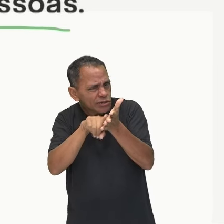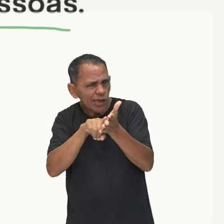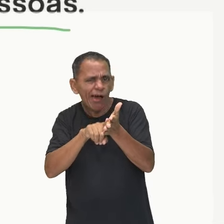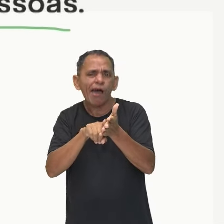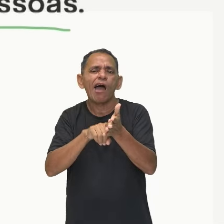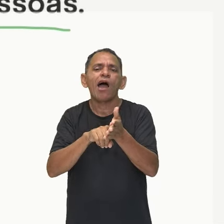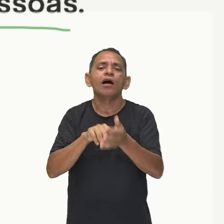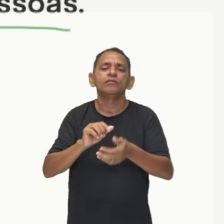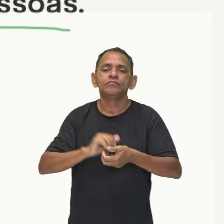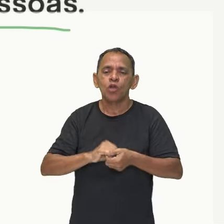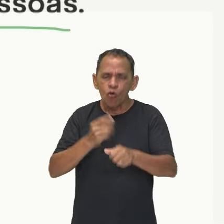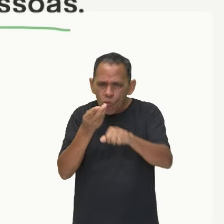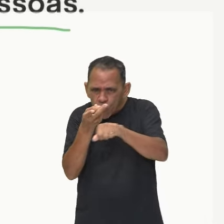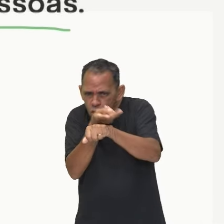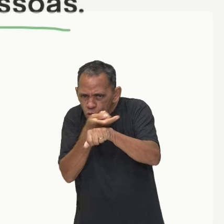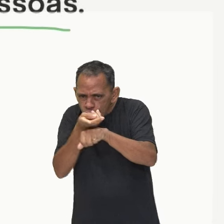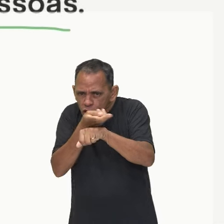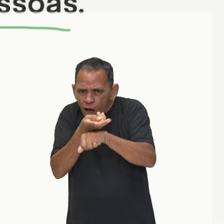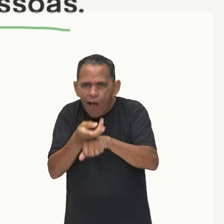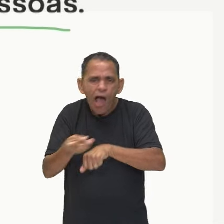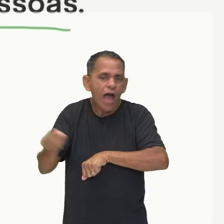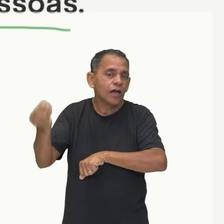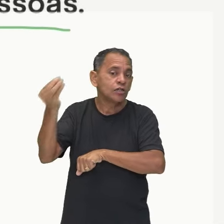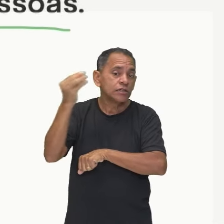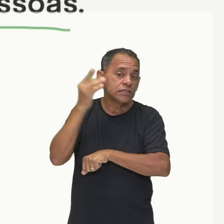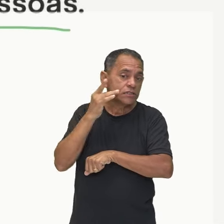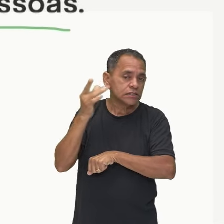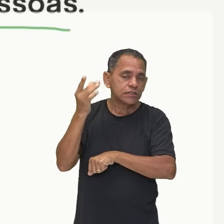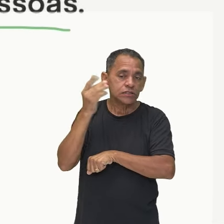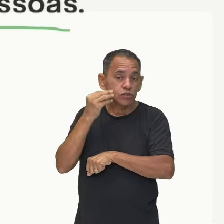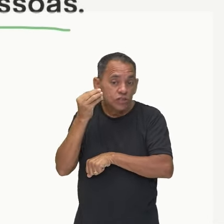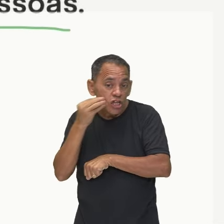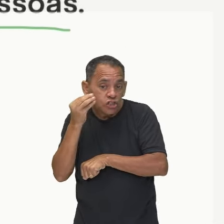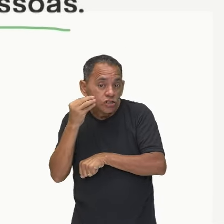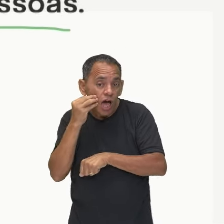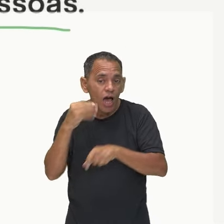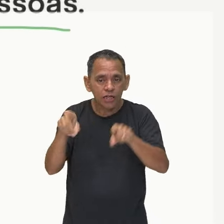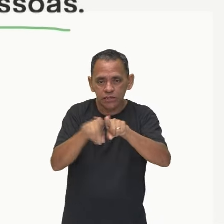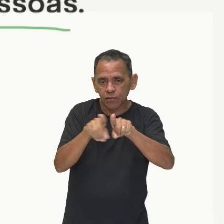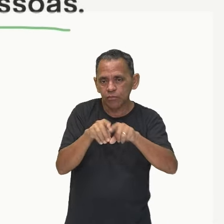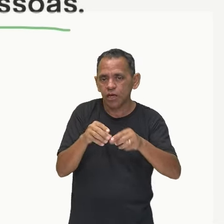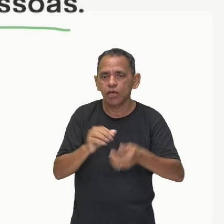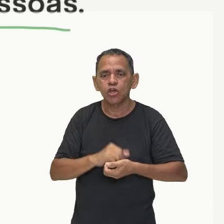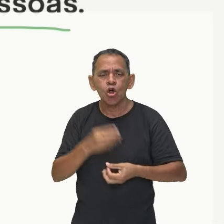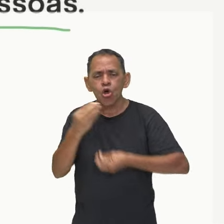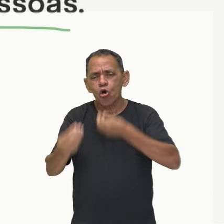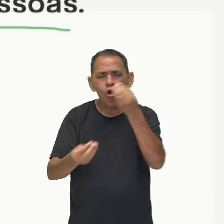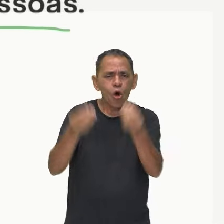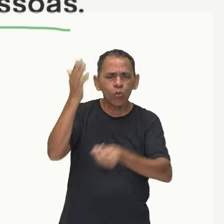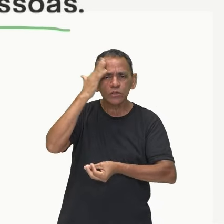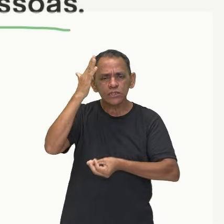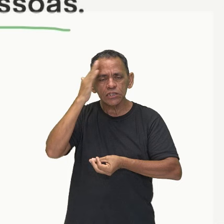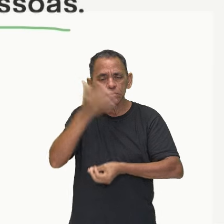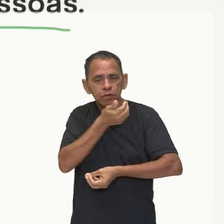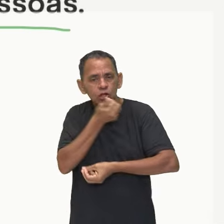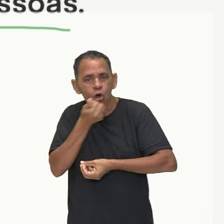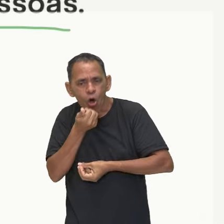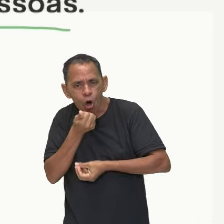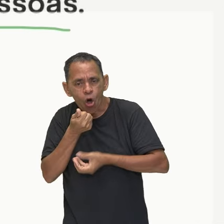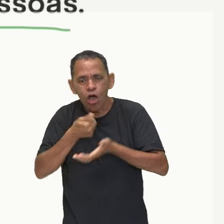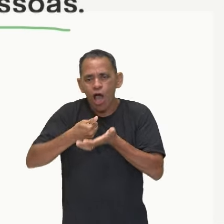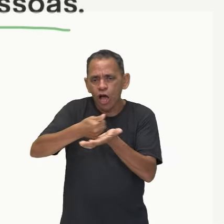os testes. Eu vou criar, né, maneiras de entender melhor isso daí e de como ajudar